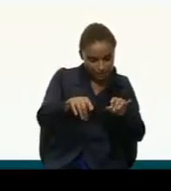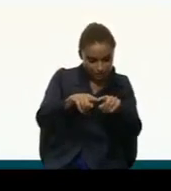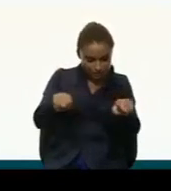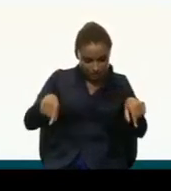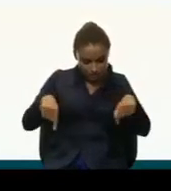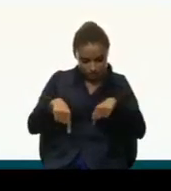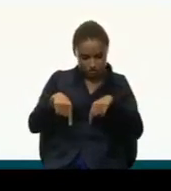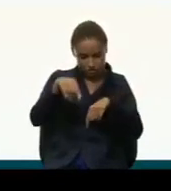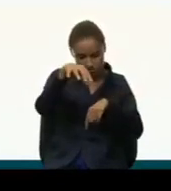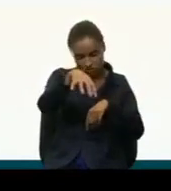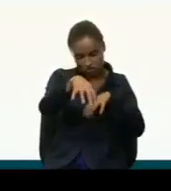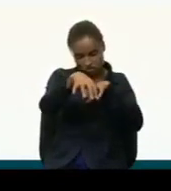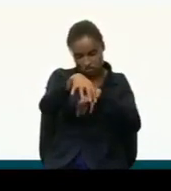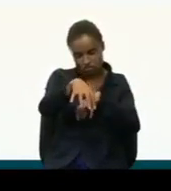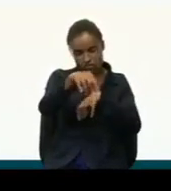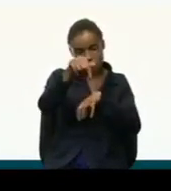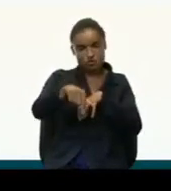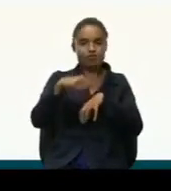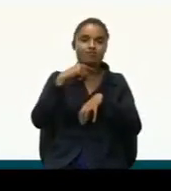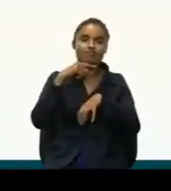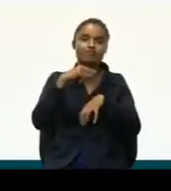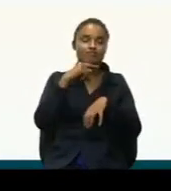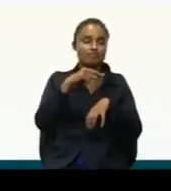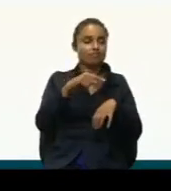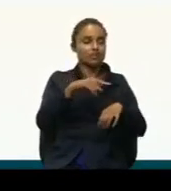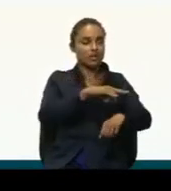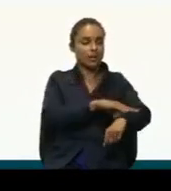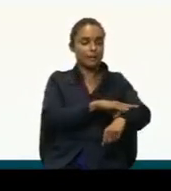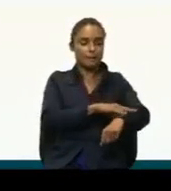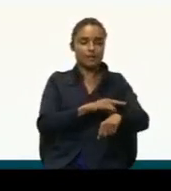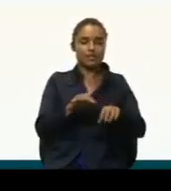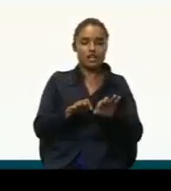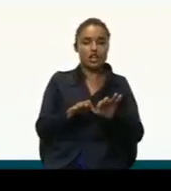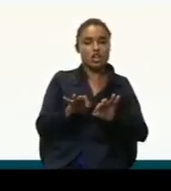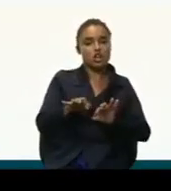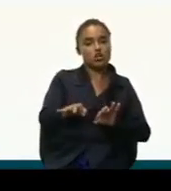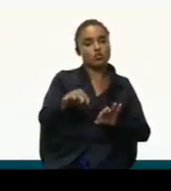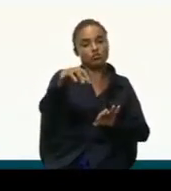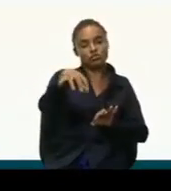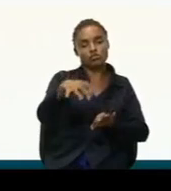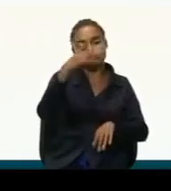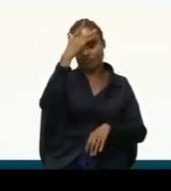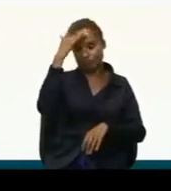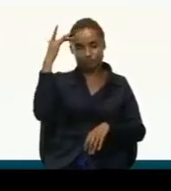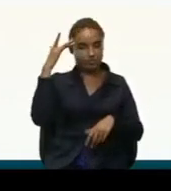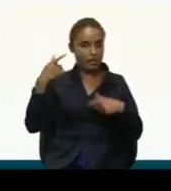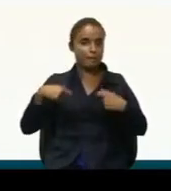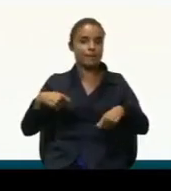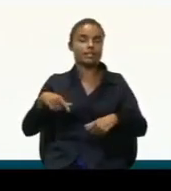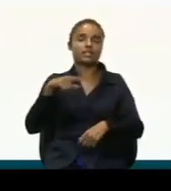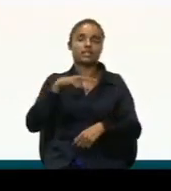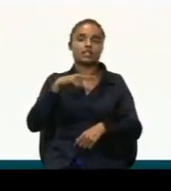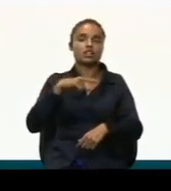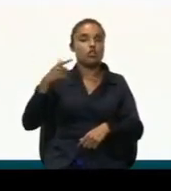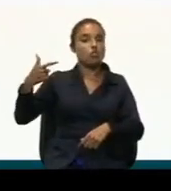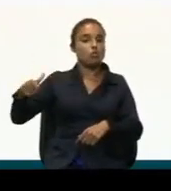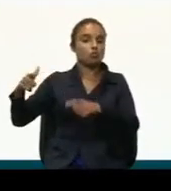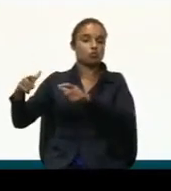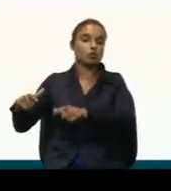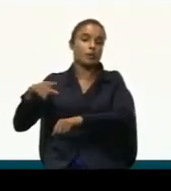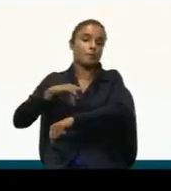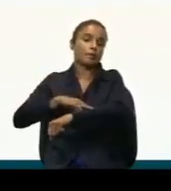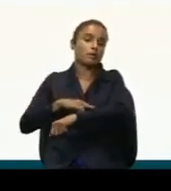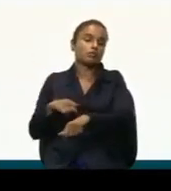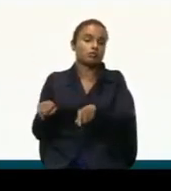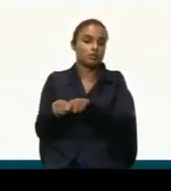daqui não estão sendo atendidos pela minha instalação sanitária. Então, preciso ter outra, certo? Que cubra toda essa área,